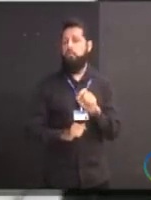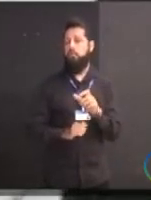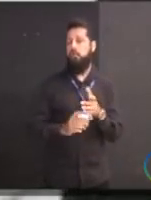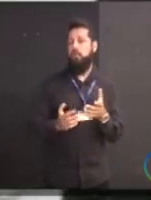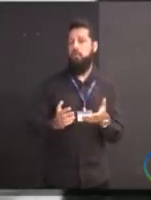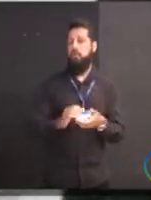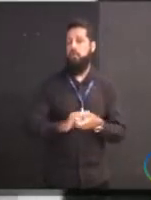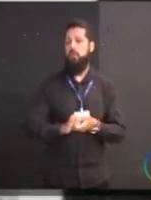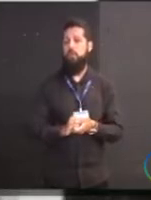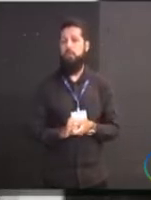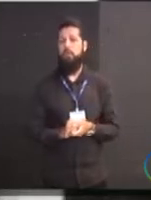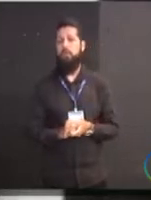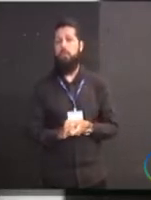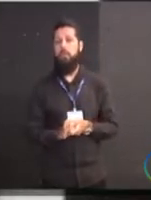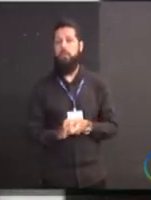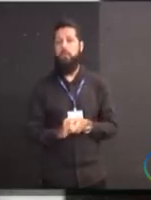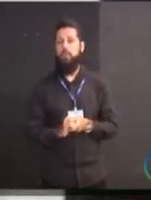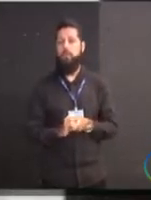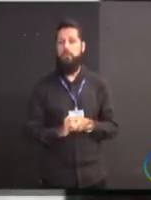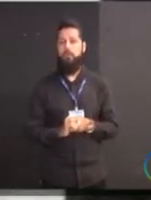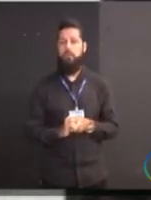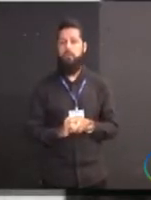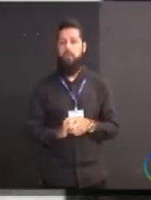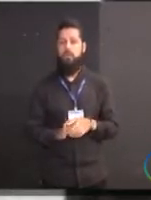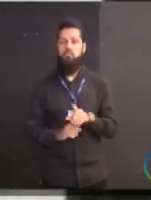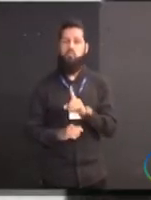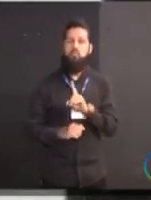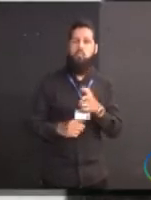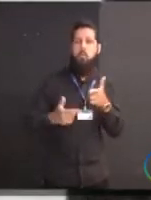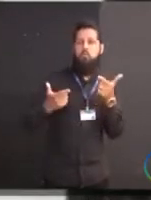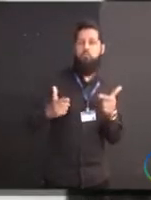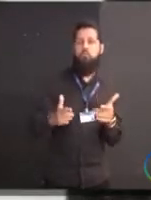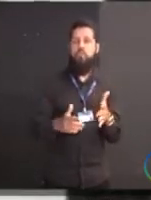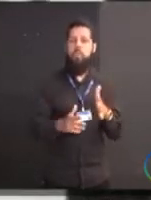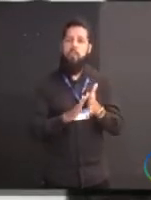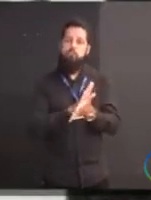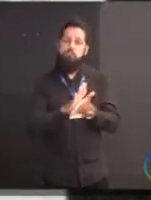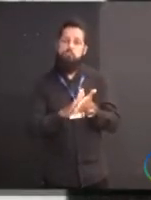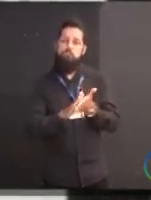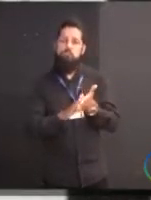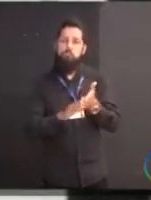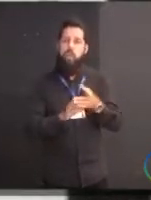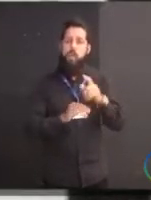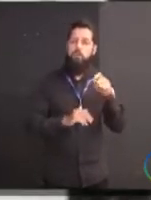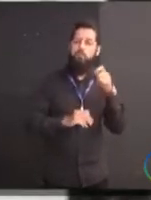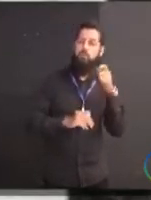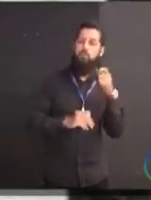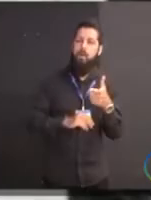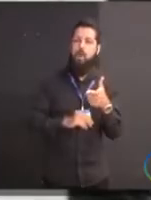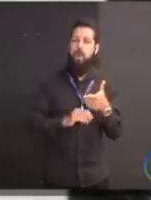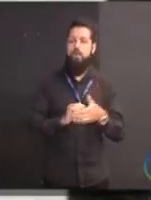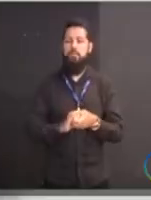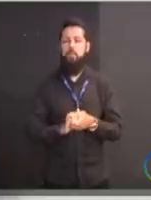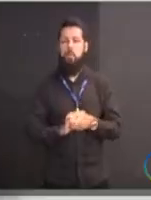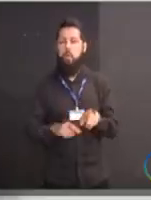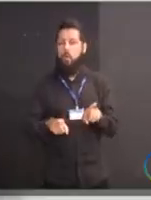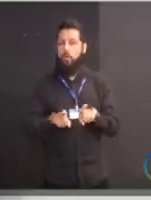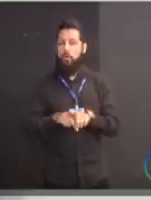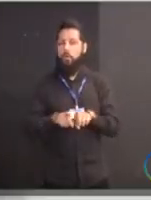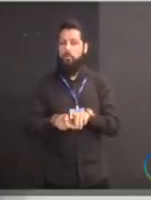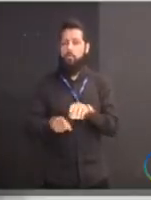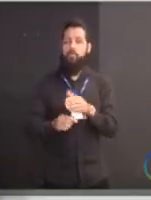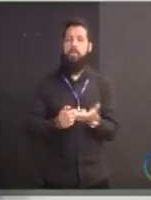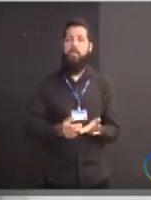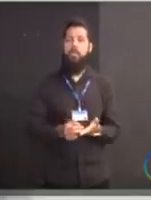à frente de marcha enorme de criaturas. As balizas serão, ou